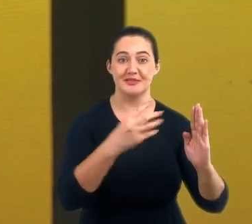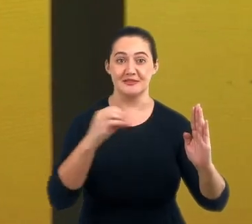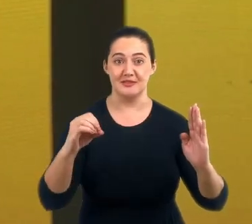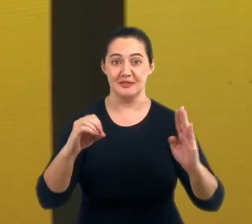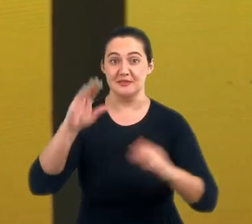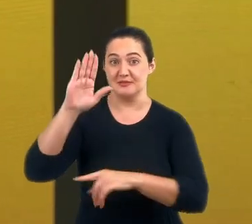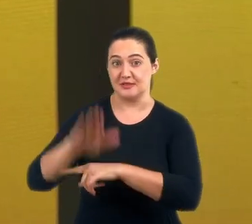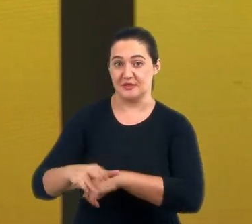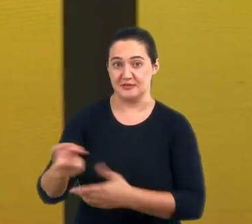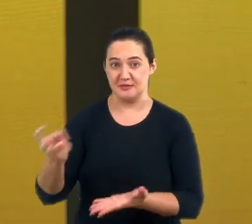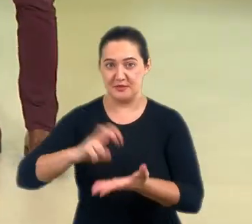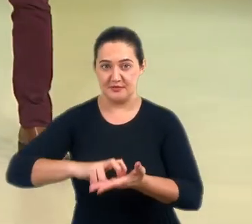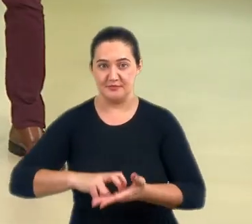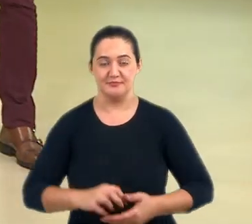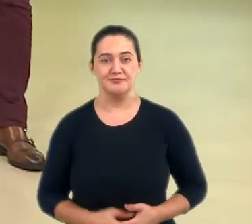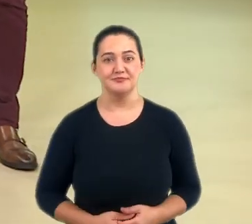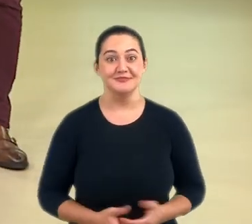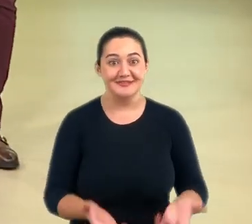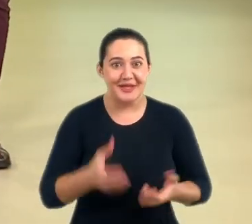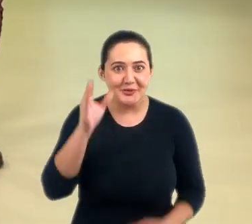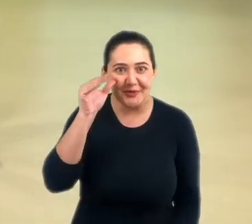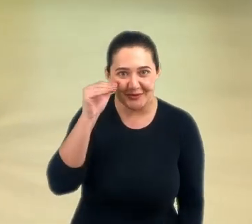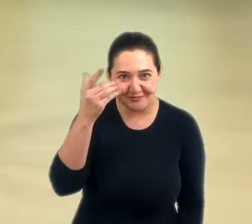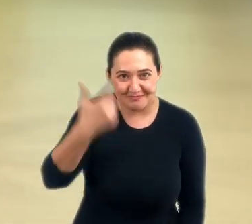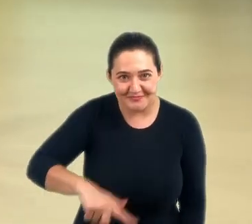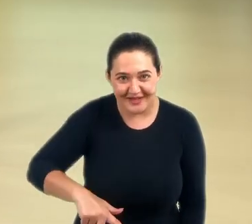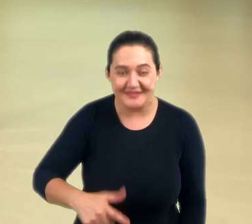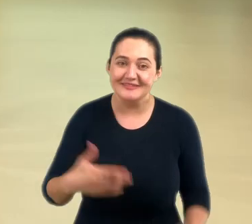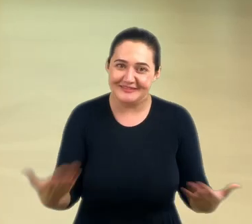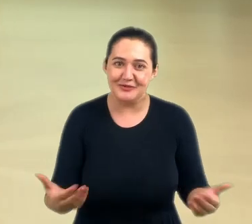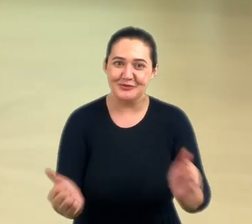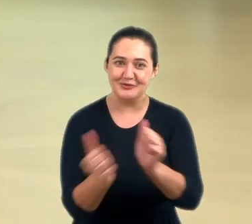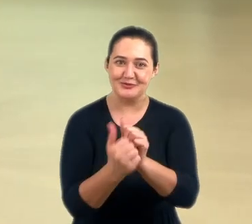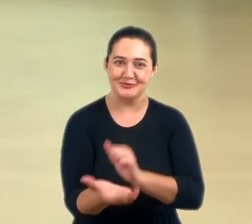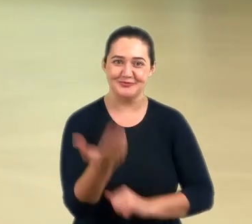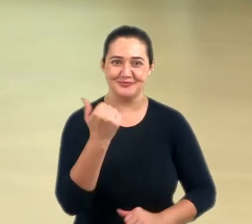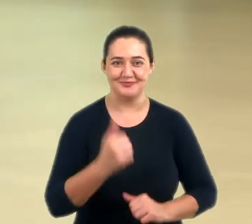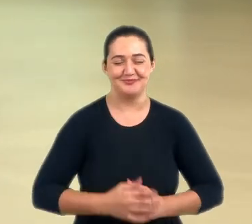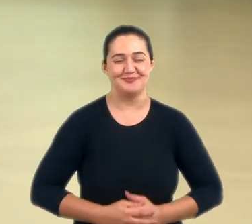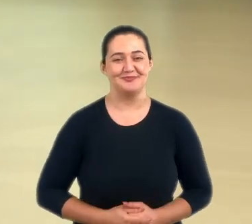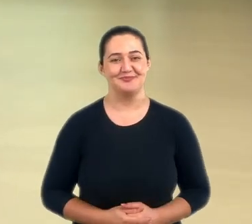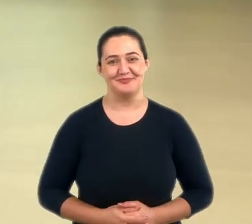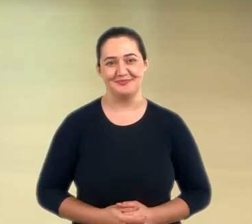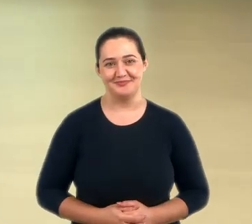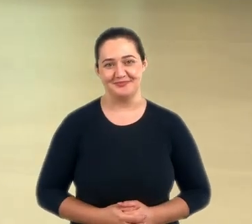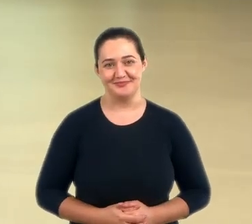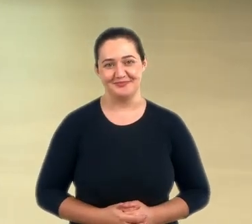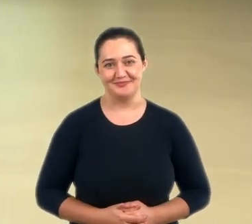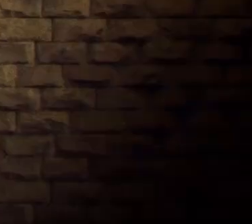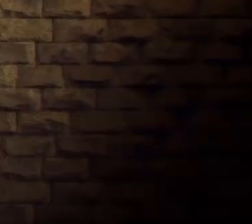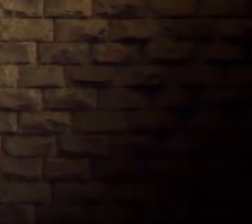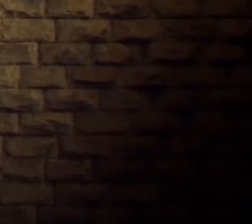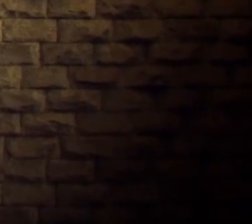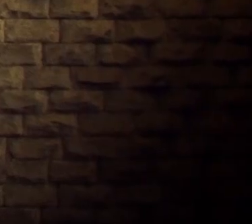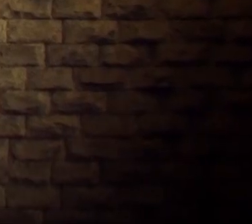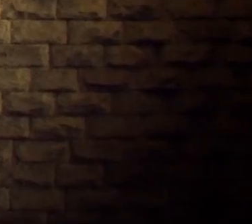2.300 tardes e manhãs. Você quer saber mais sobre esse assunto? Então não sai daí, porque Evidências está só começando.